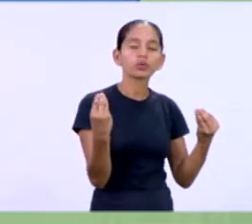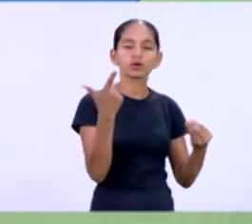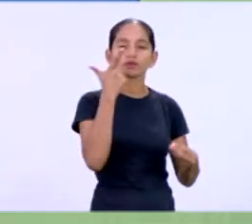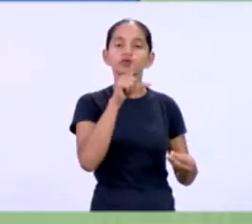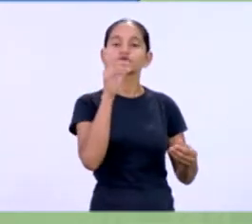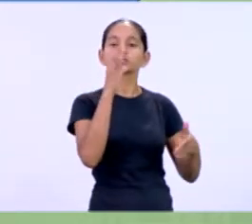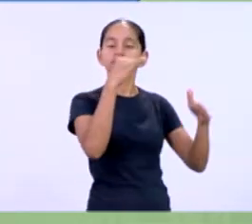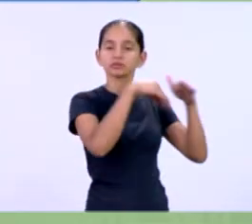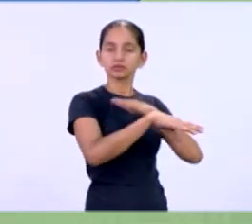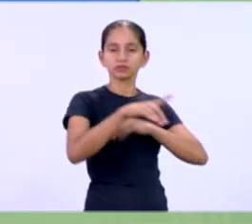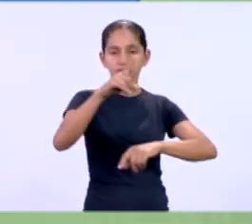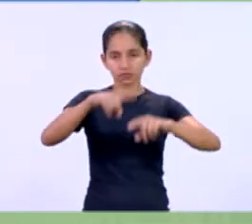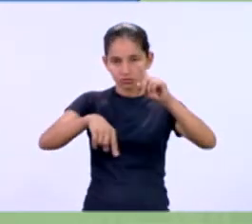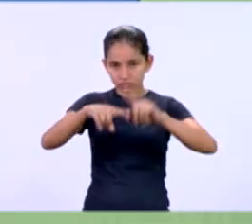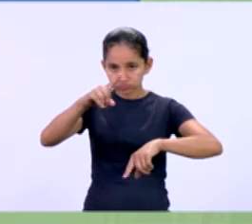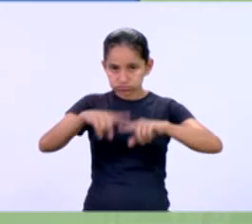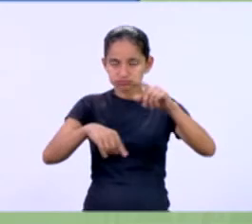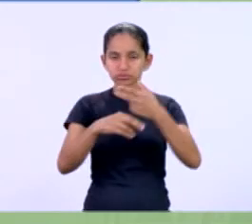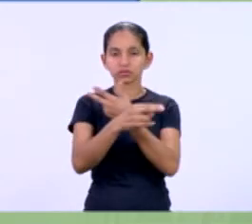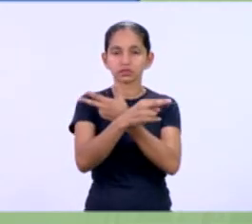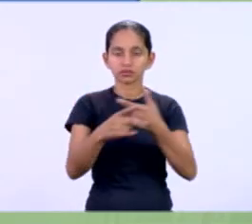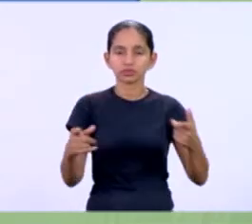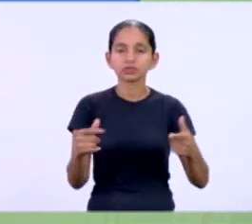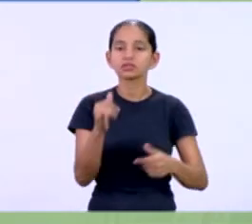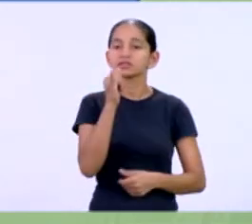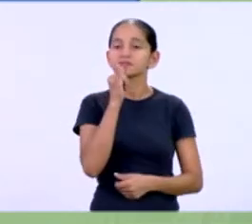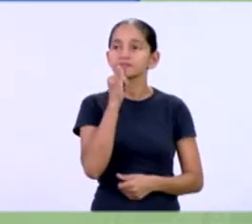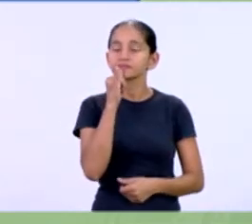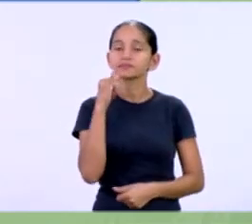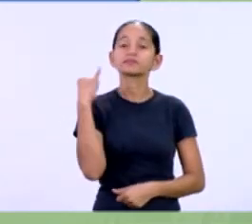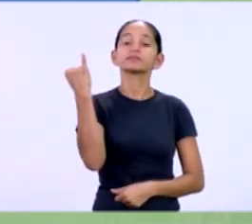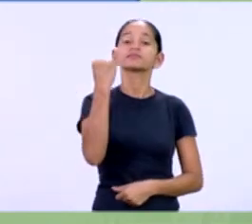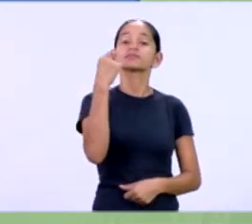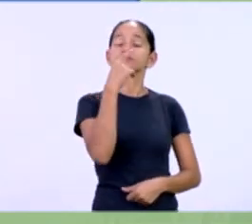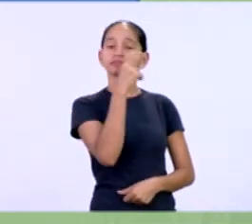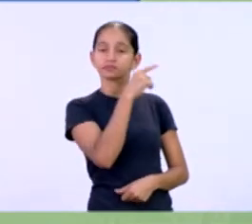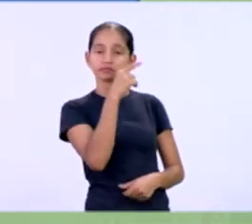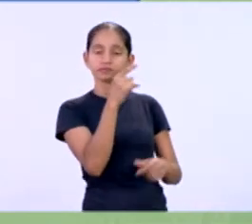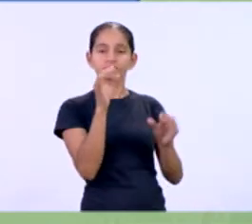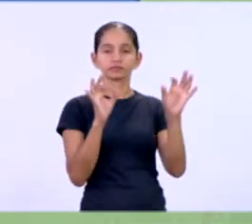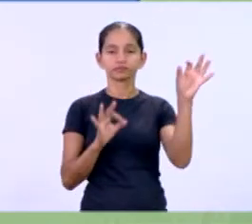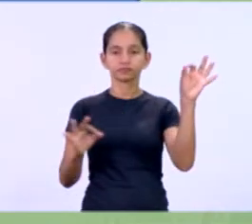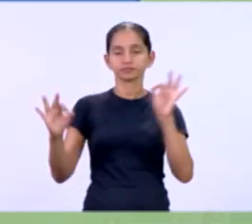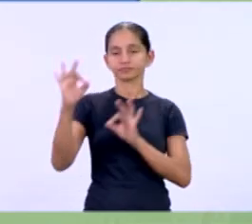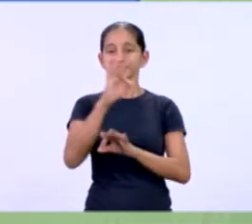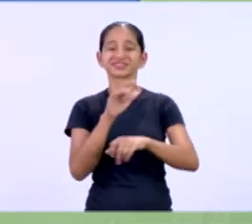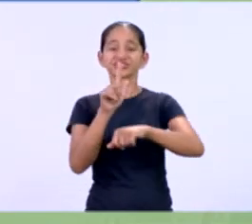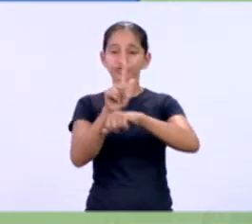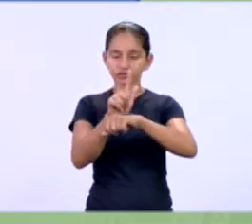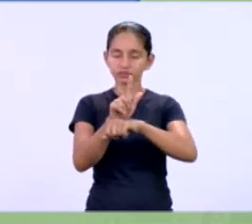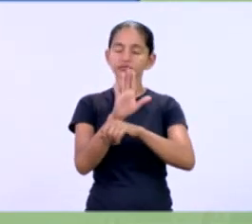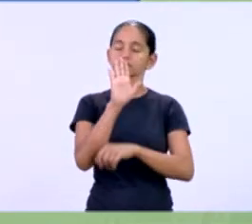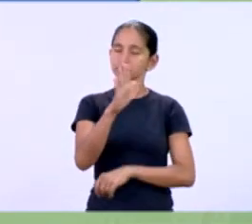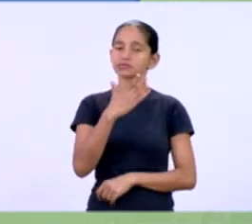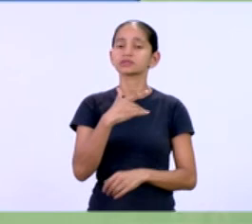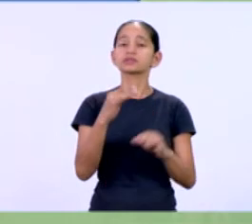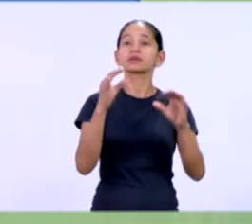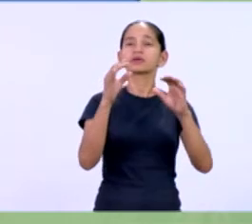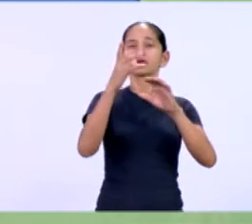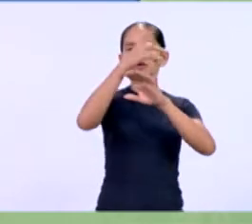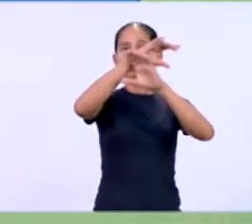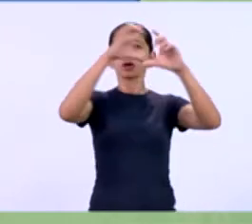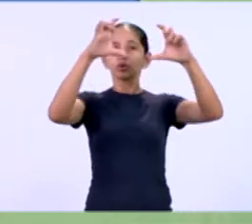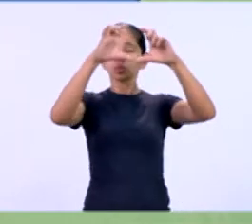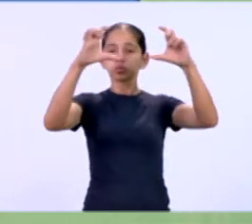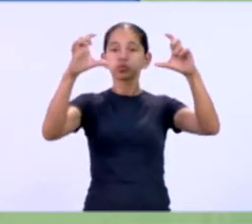mais eficiente na gestão, é importante aí para a gestão dos estoques, porque ele está investido